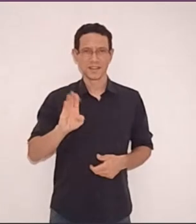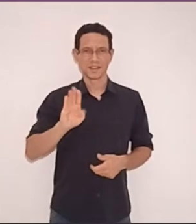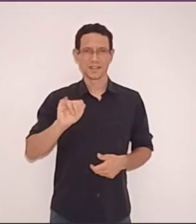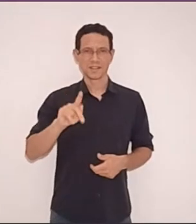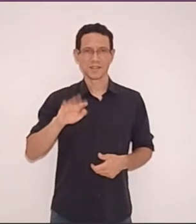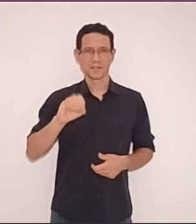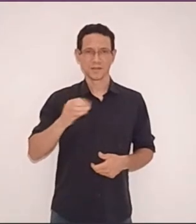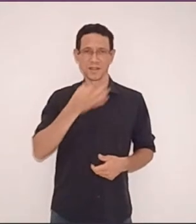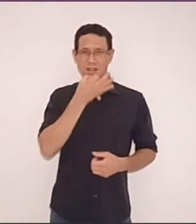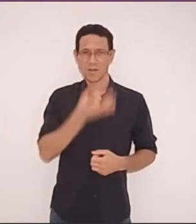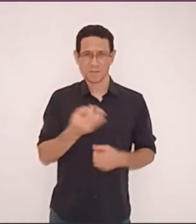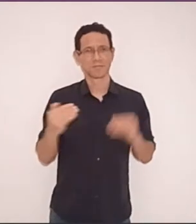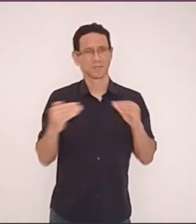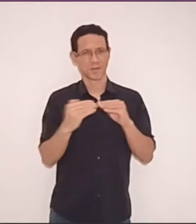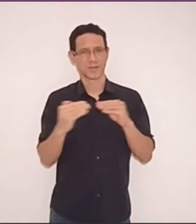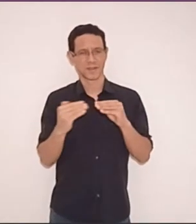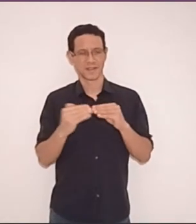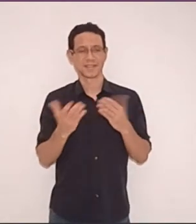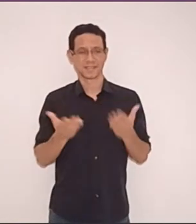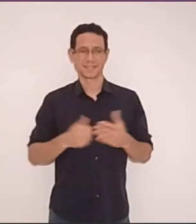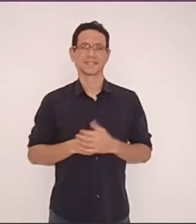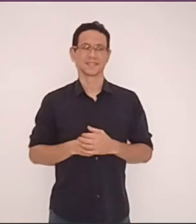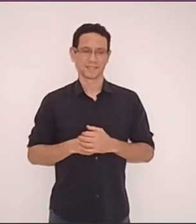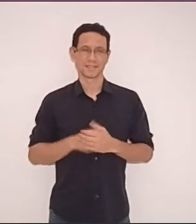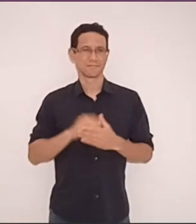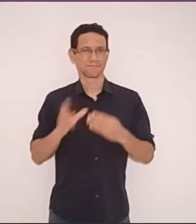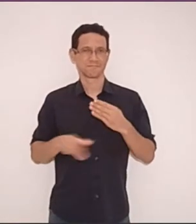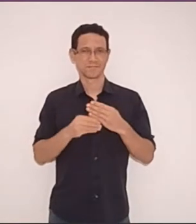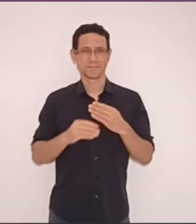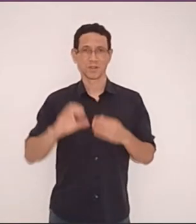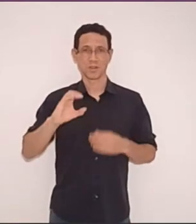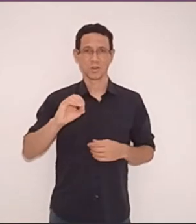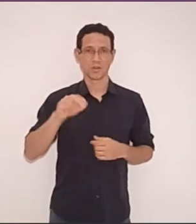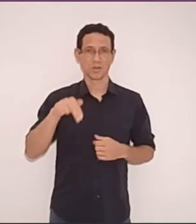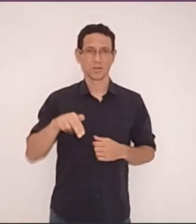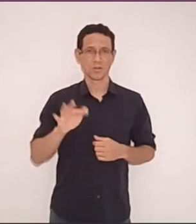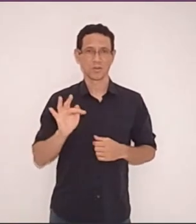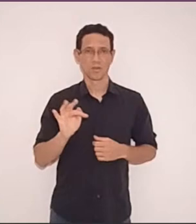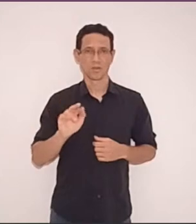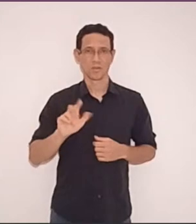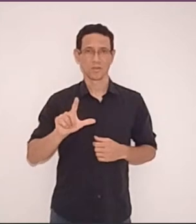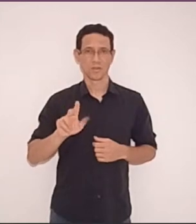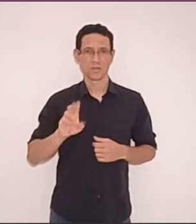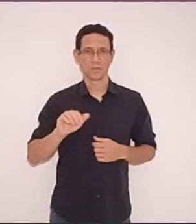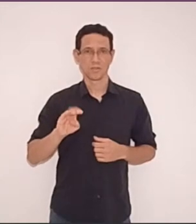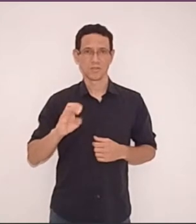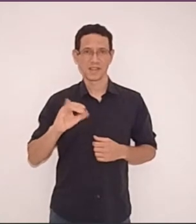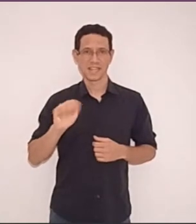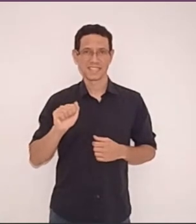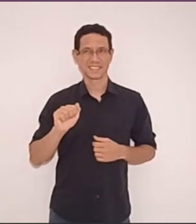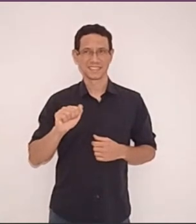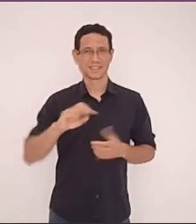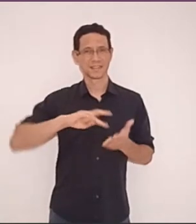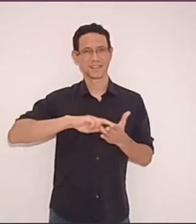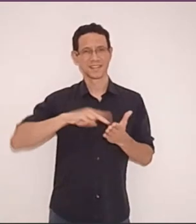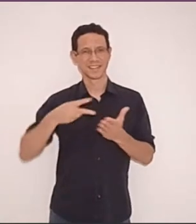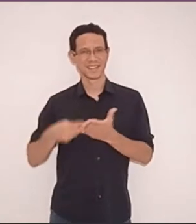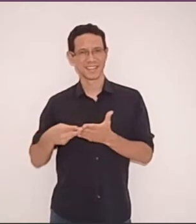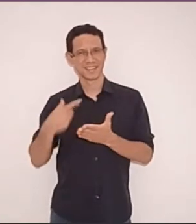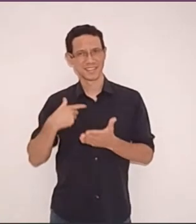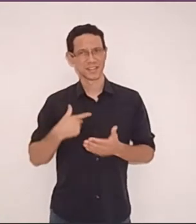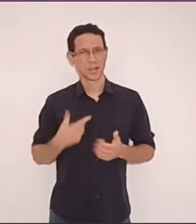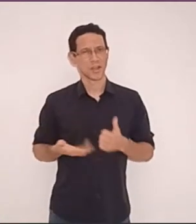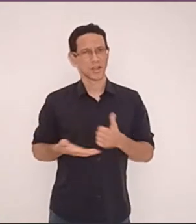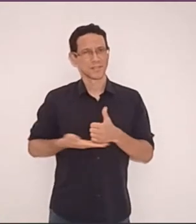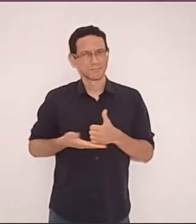sobre sobre confluência né e acabou traduzido né pode ser uma tradução